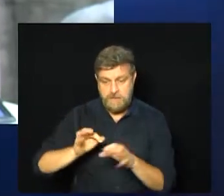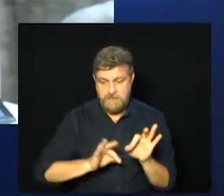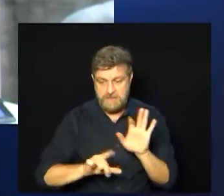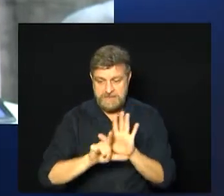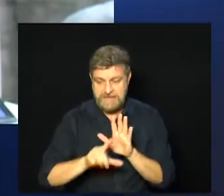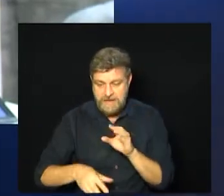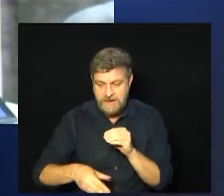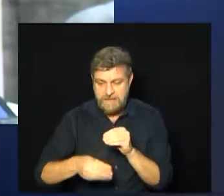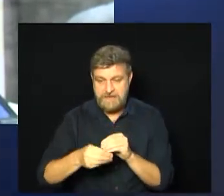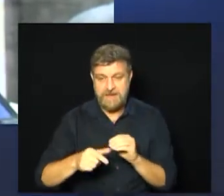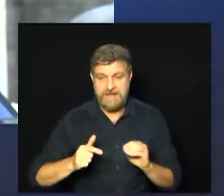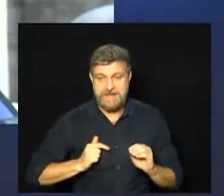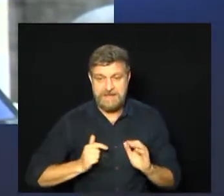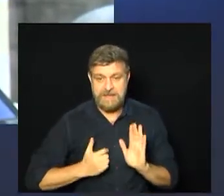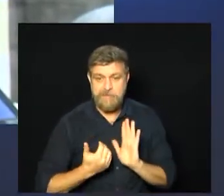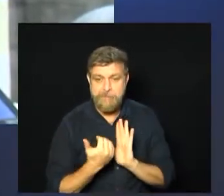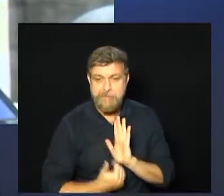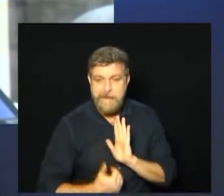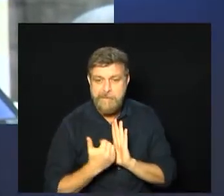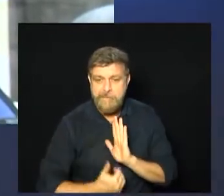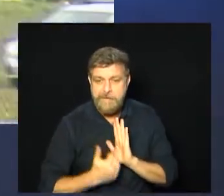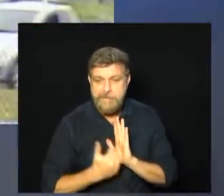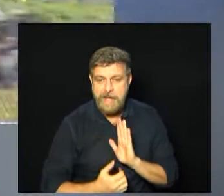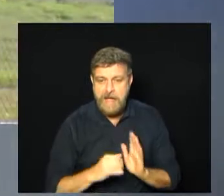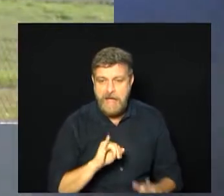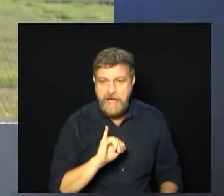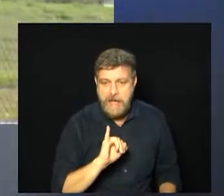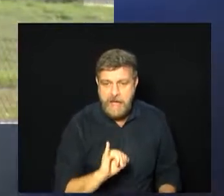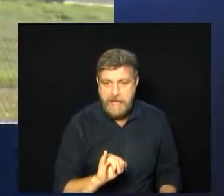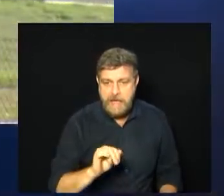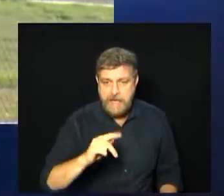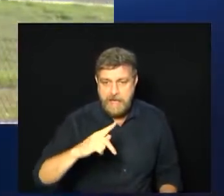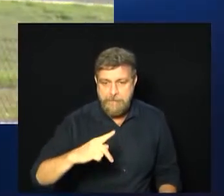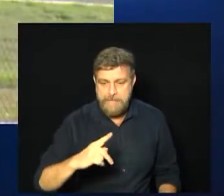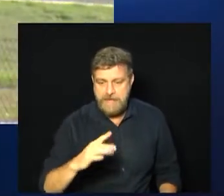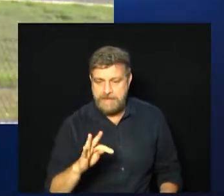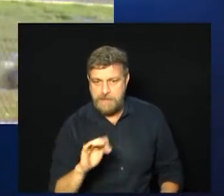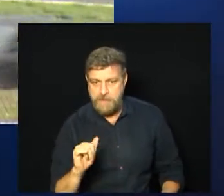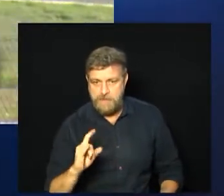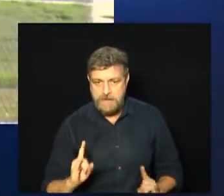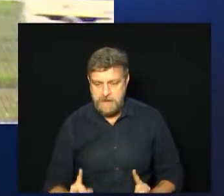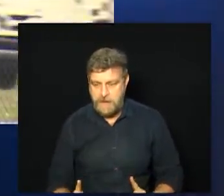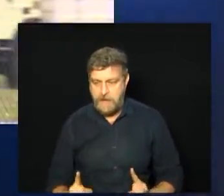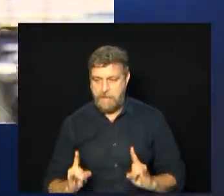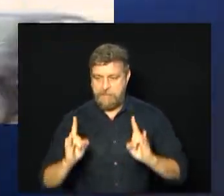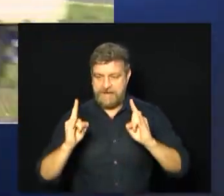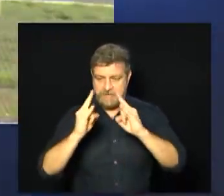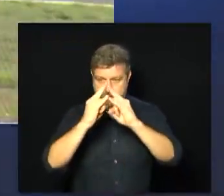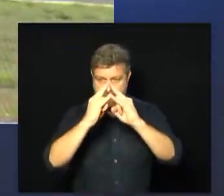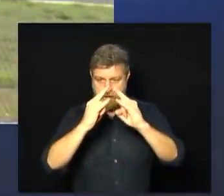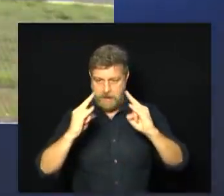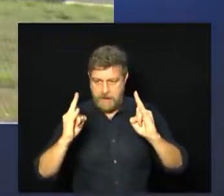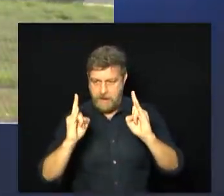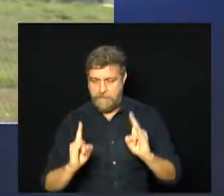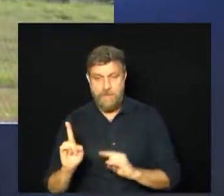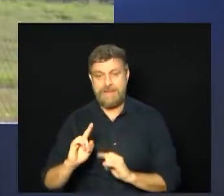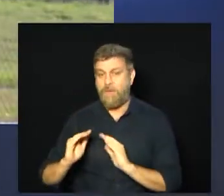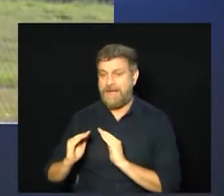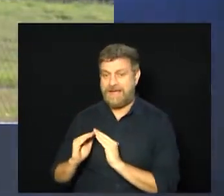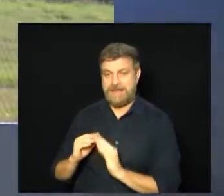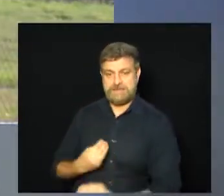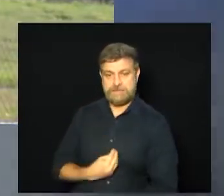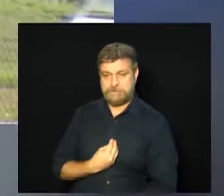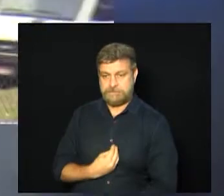que reduz as alíquotas de IPTU para imóveis prediais de uso predominante não